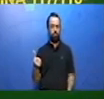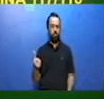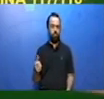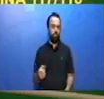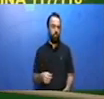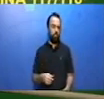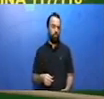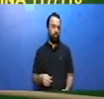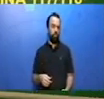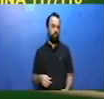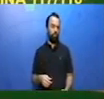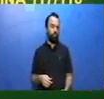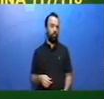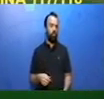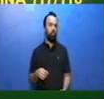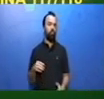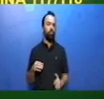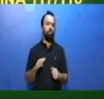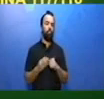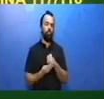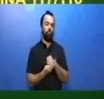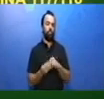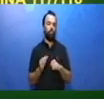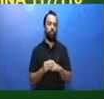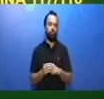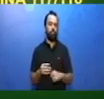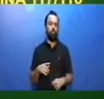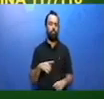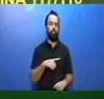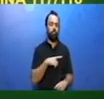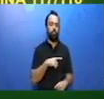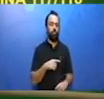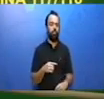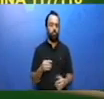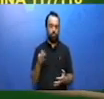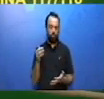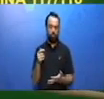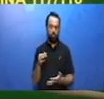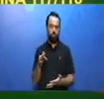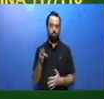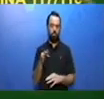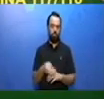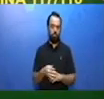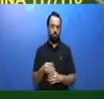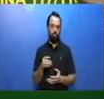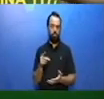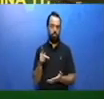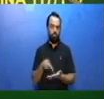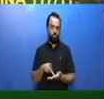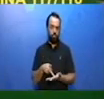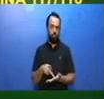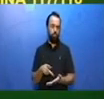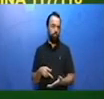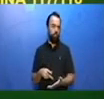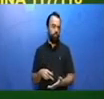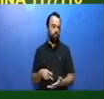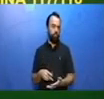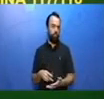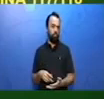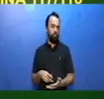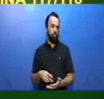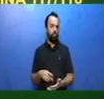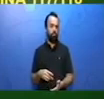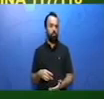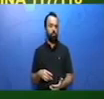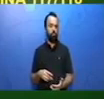bairro Higienópolis, ele é verdadeiro. A Avenida Angélica, ela ainda existe. Olha aqui, baldio, a tia não tinha falado, né?